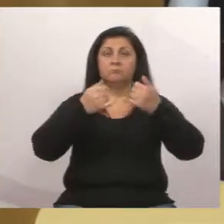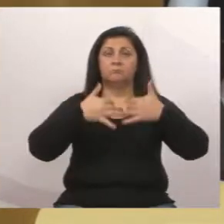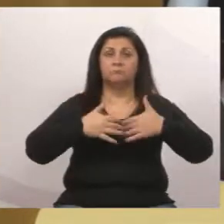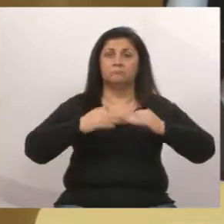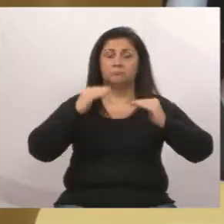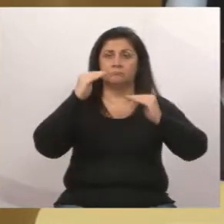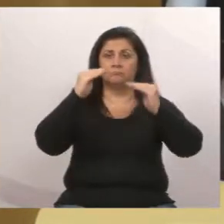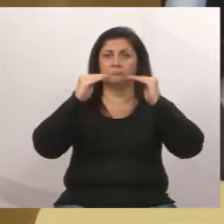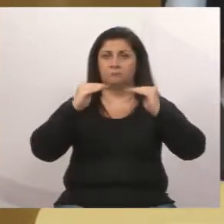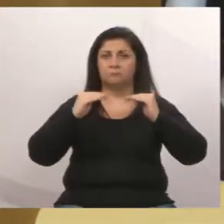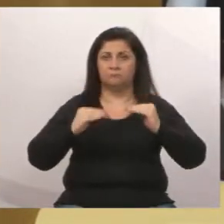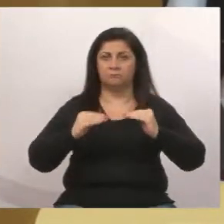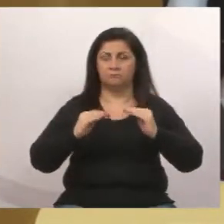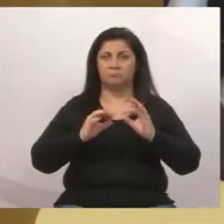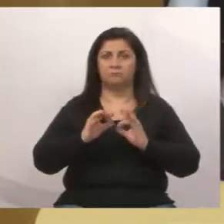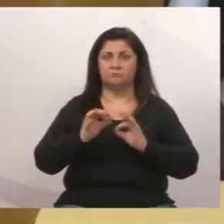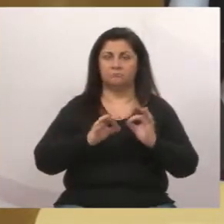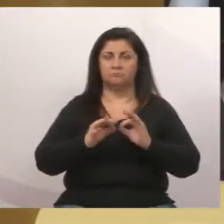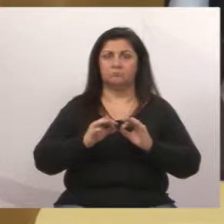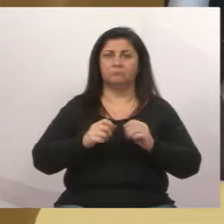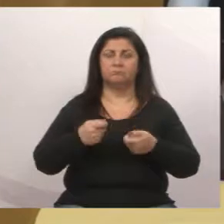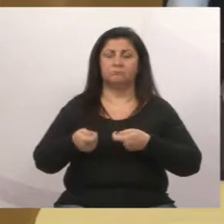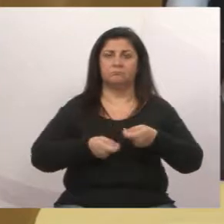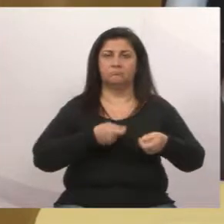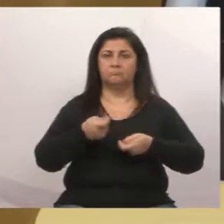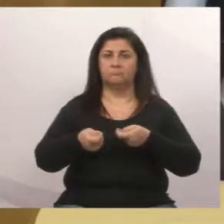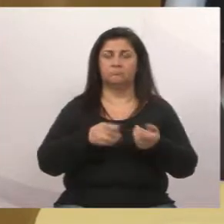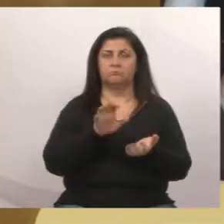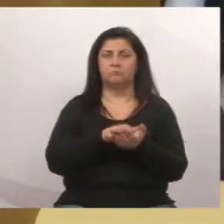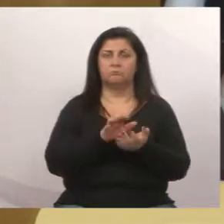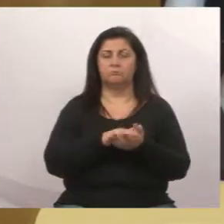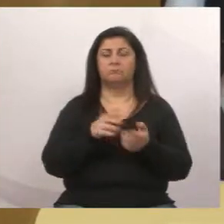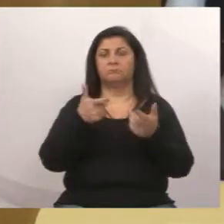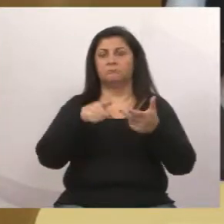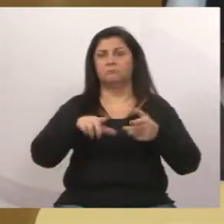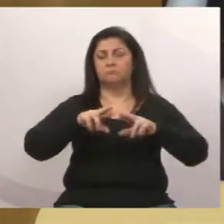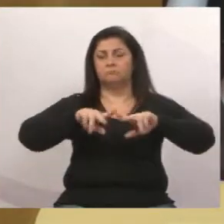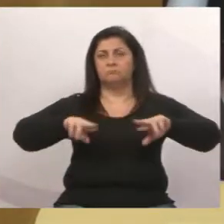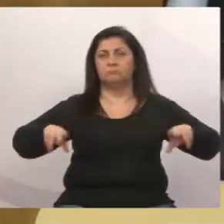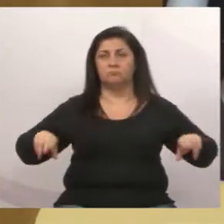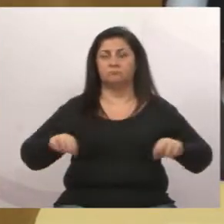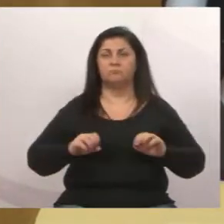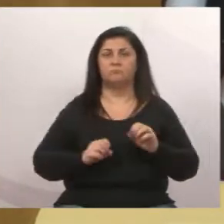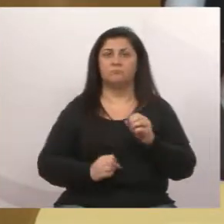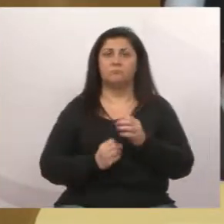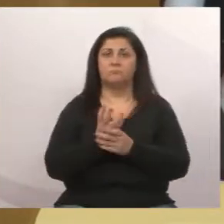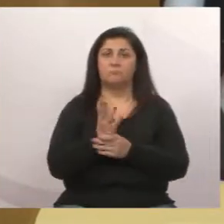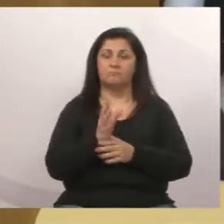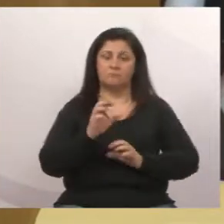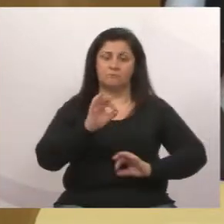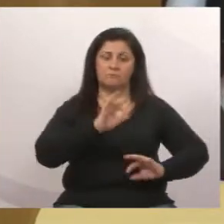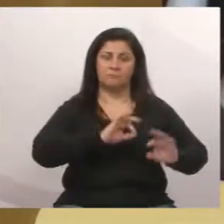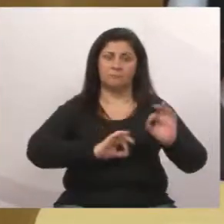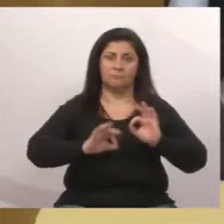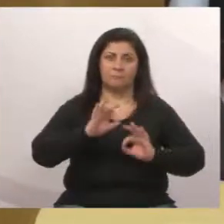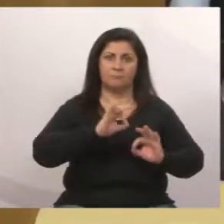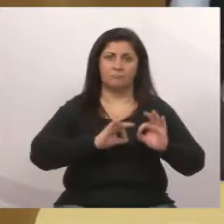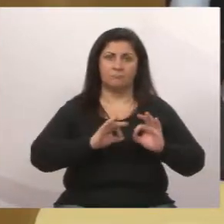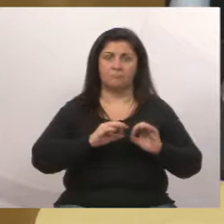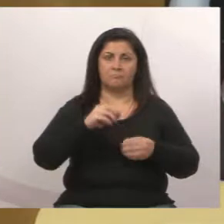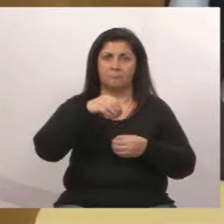administrativa da Câmara Municipal de Jacareí e dá outras providências, criando a Controladoria Interna e